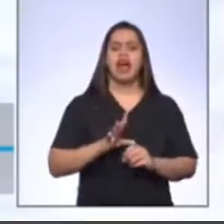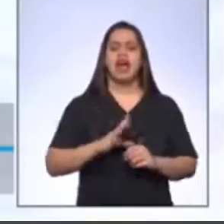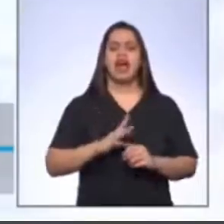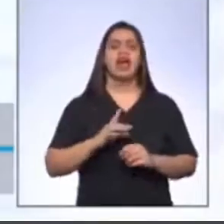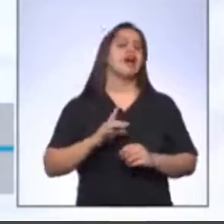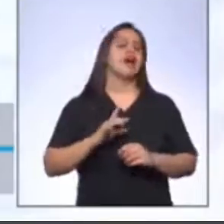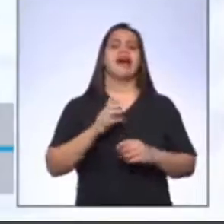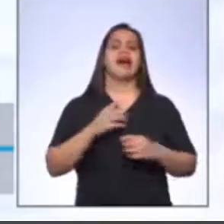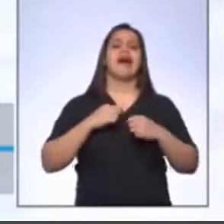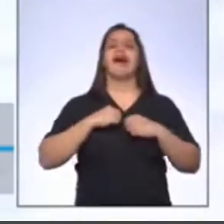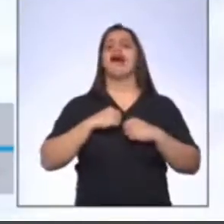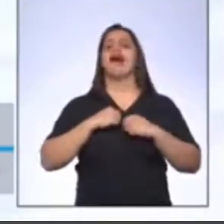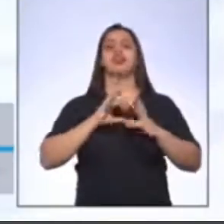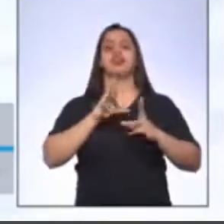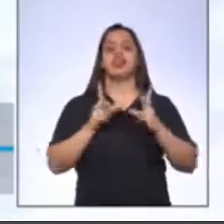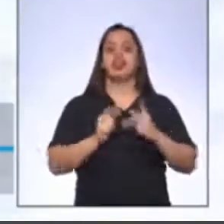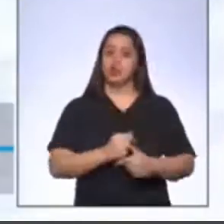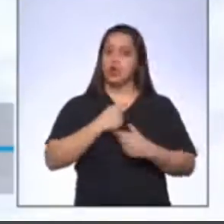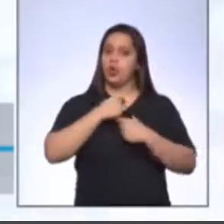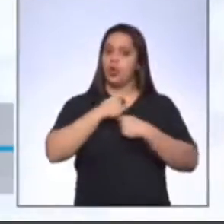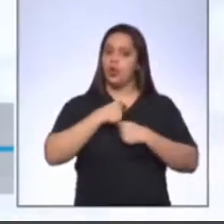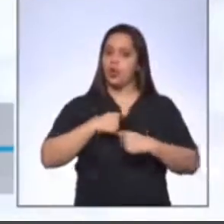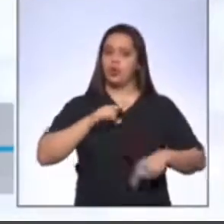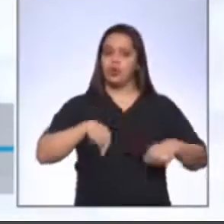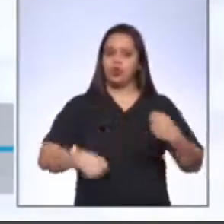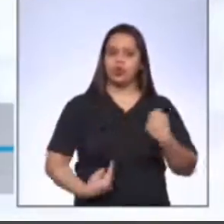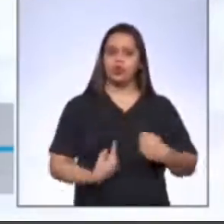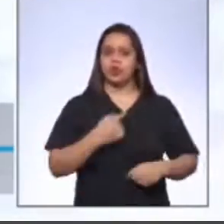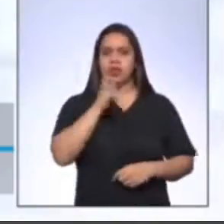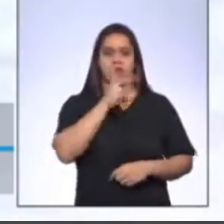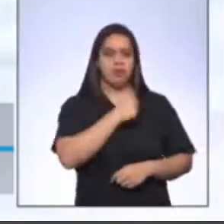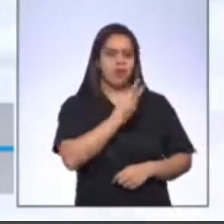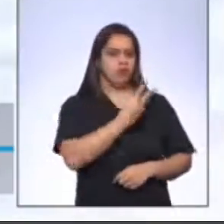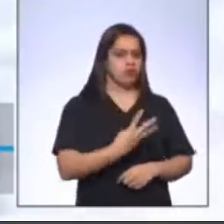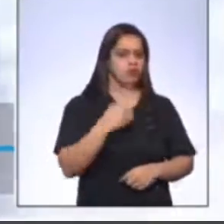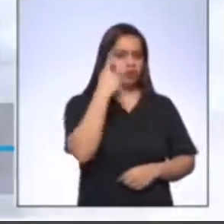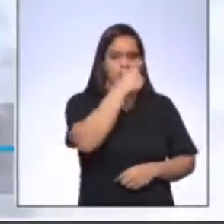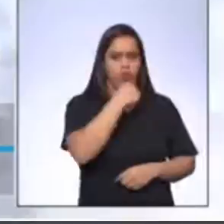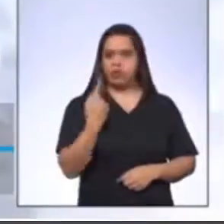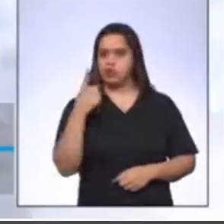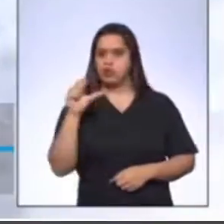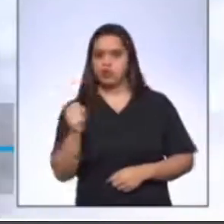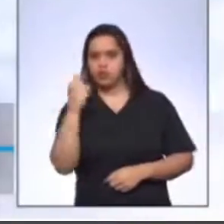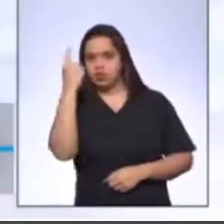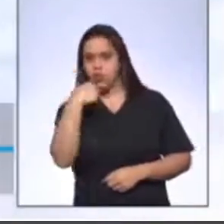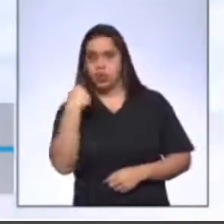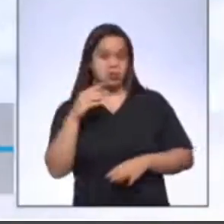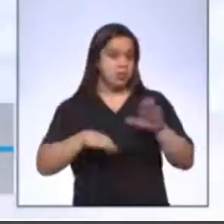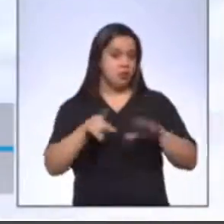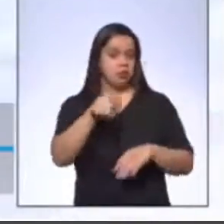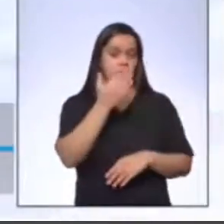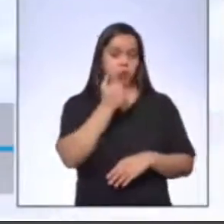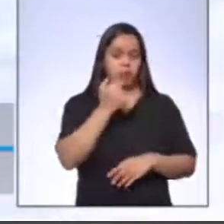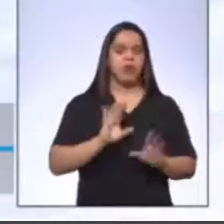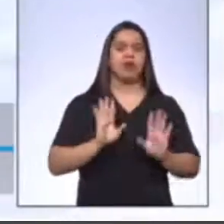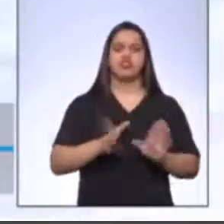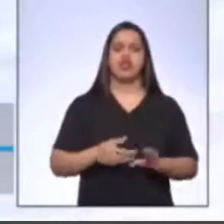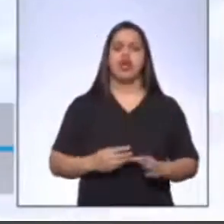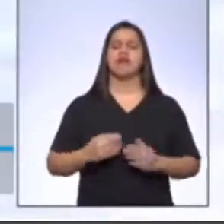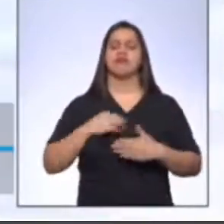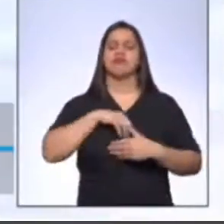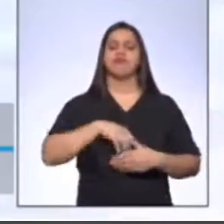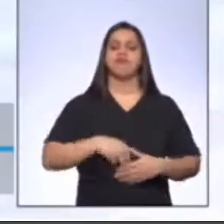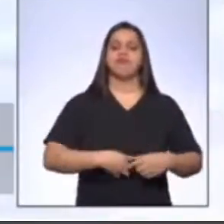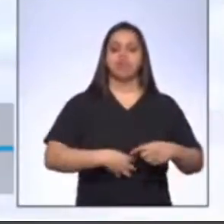tá digestão para 24 horas 12 horas 18 horas depende do que você comeu tá bom aí passou pelo estômago ficou batendo